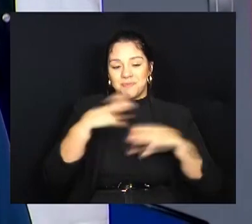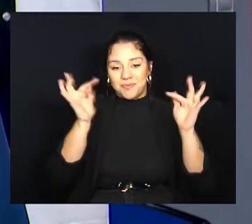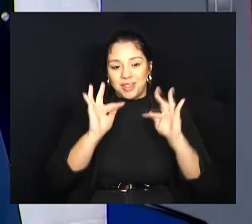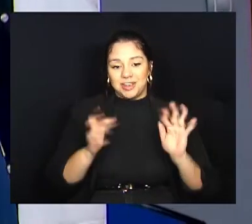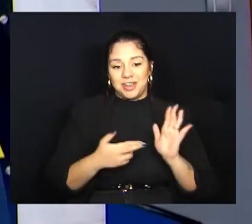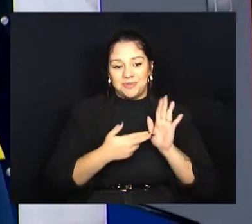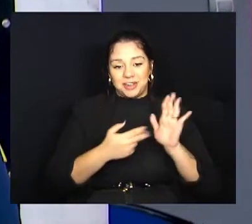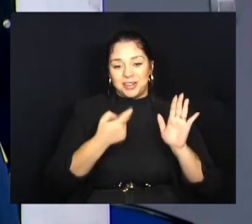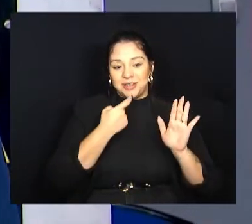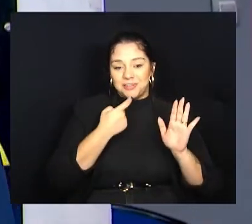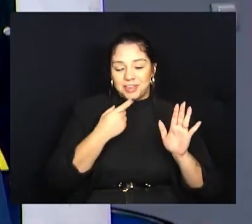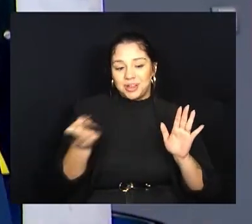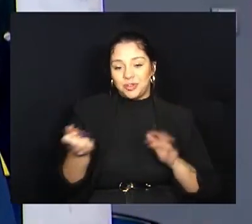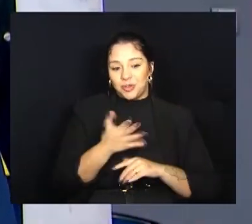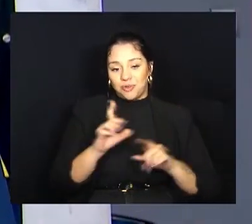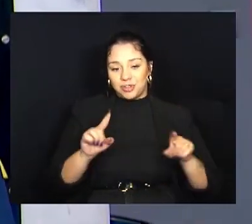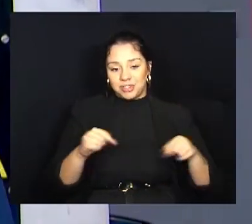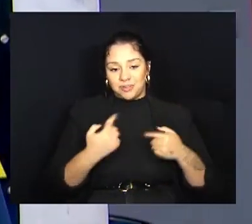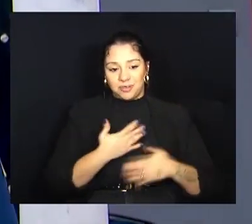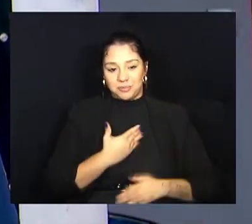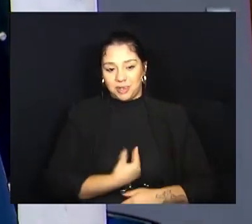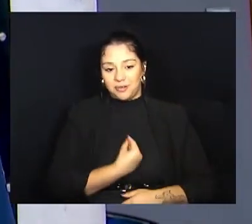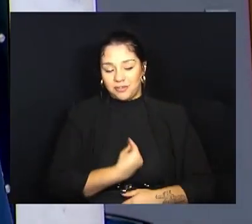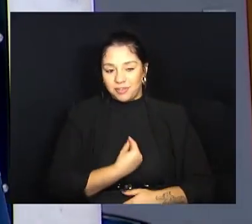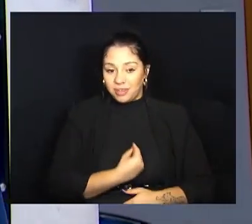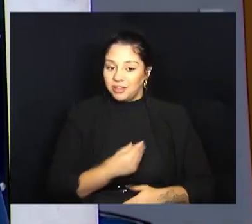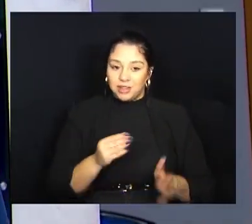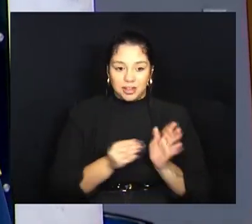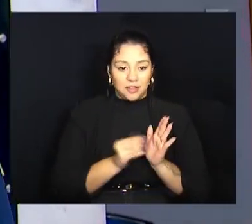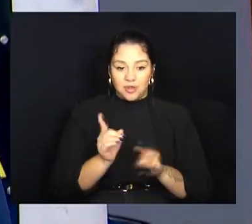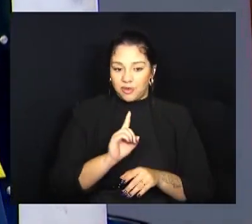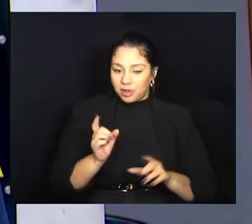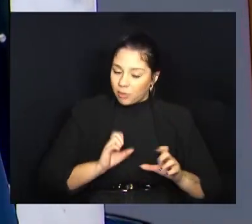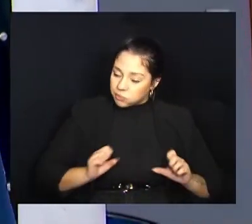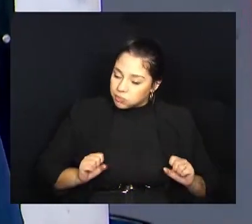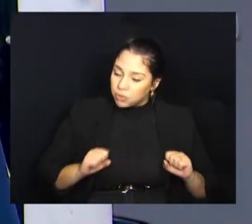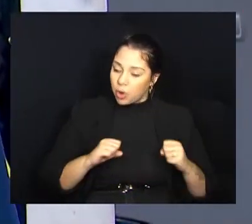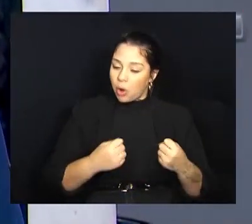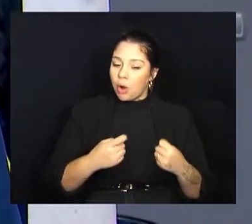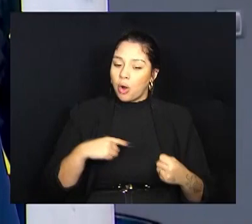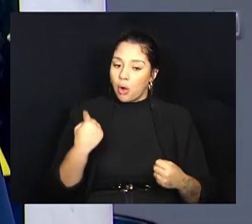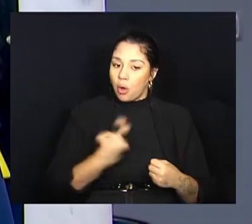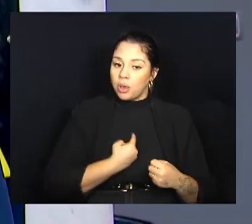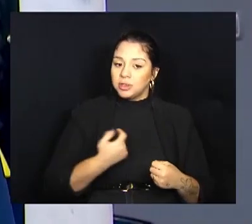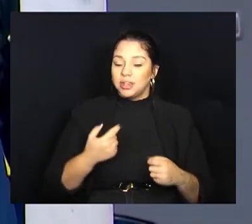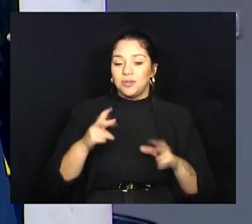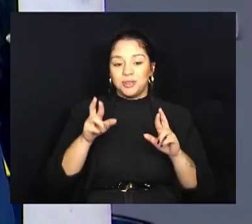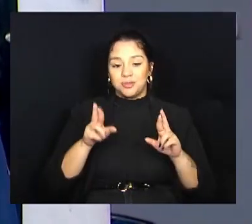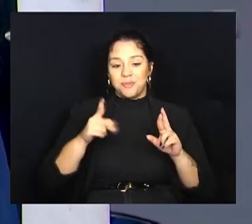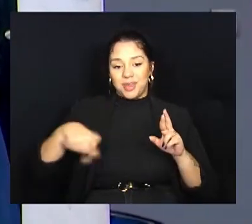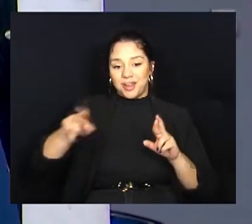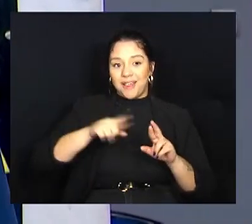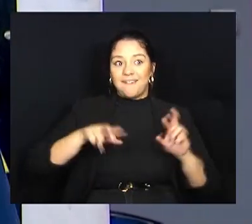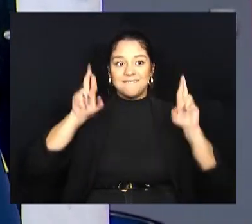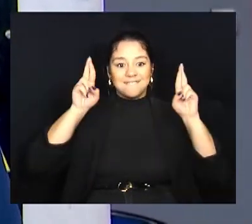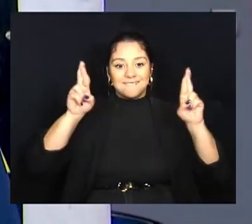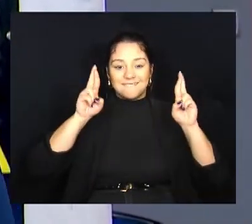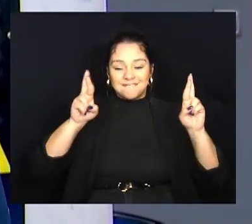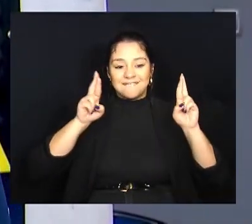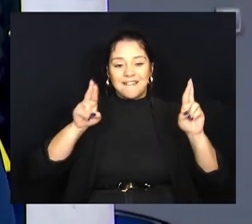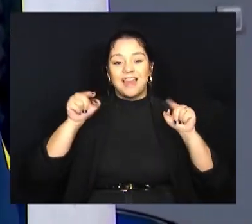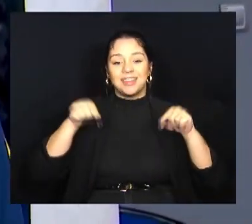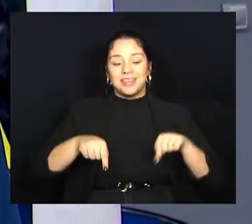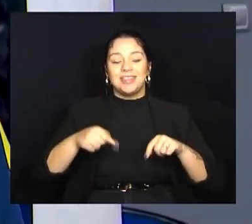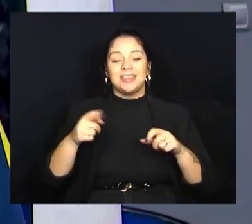isso, estou feliz com esse novo desafio na minha vida. Não vai faltar empenho, com certeza. E eu conto também com a torcida de Campinas, para que todos